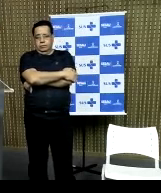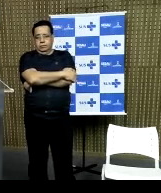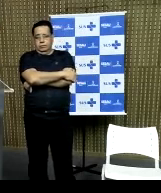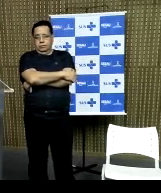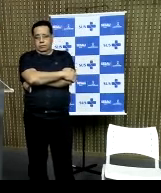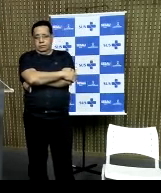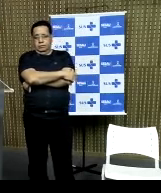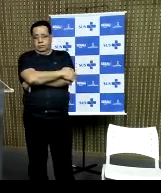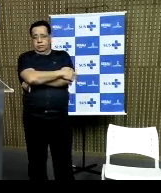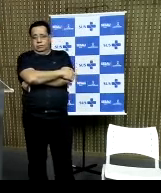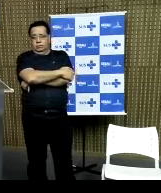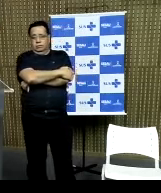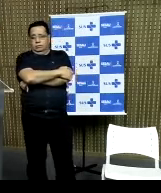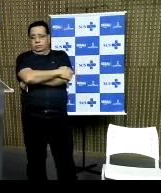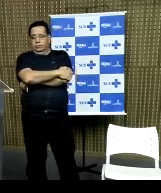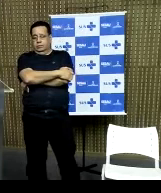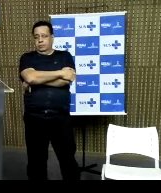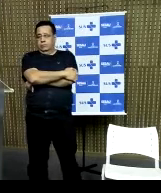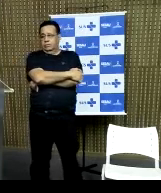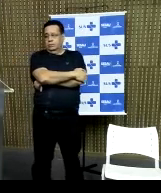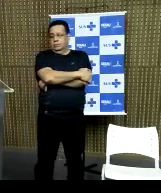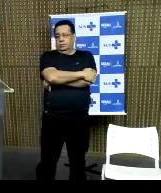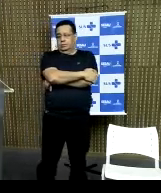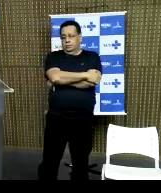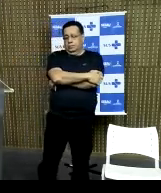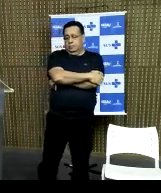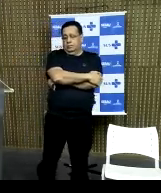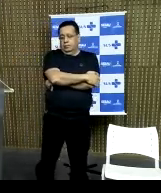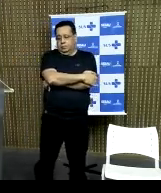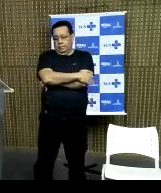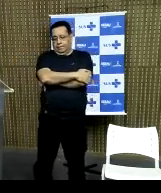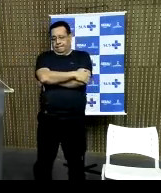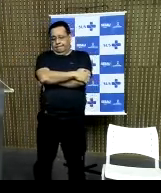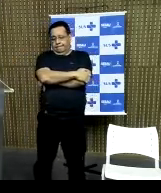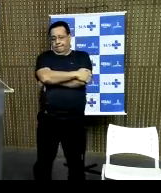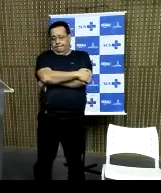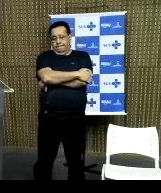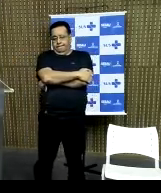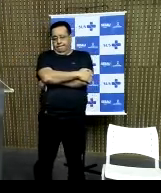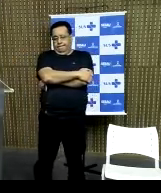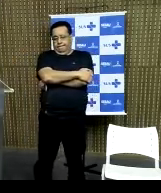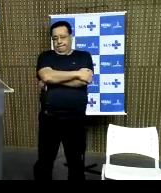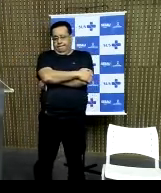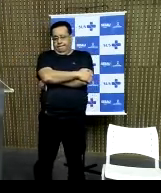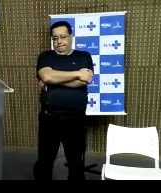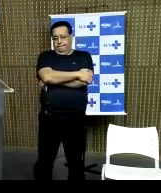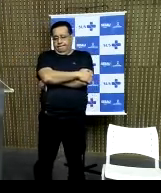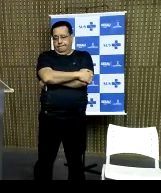unidade, e acaba que o enfermeiro tem que assumir todas as consultas de rotina da criança, né?